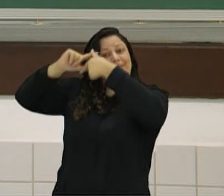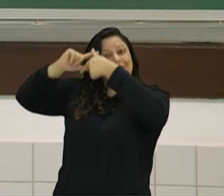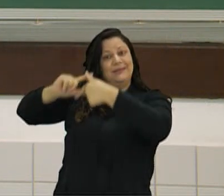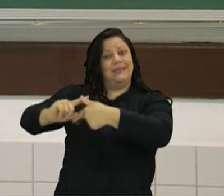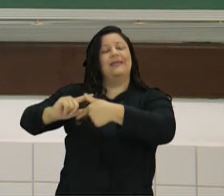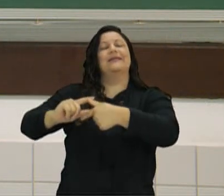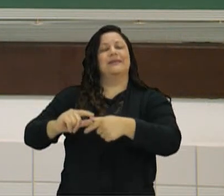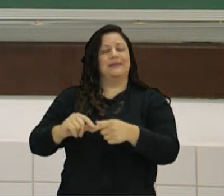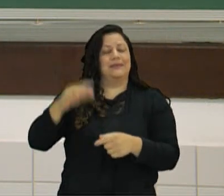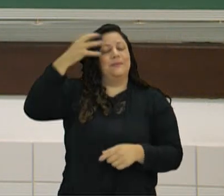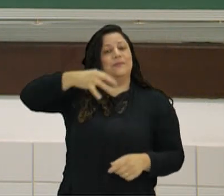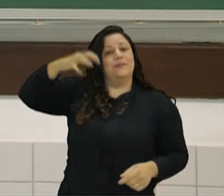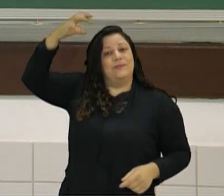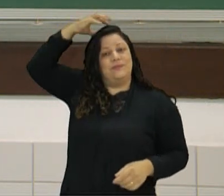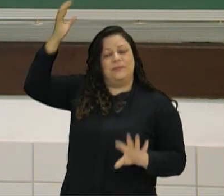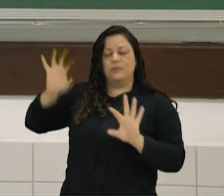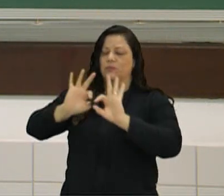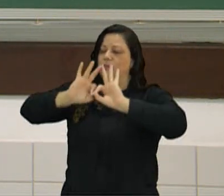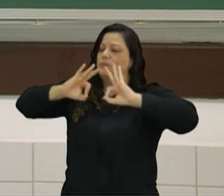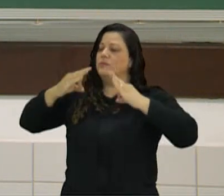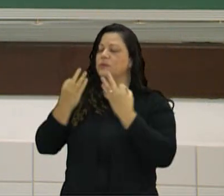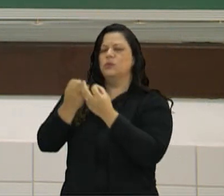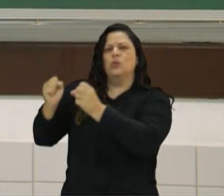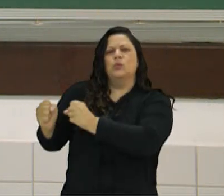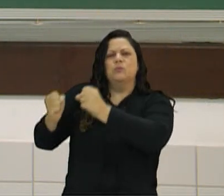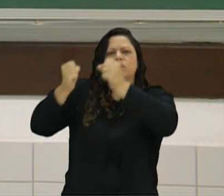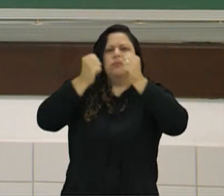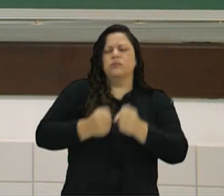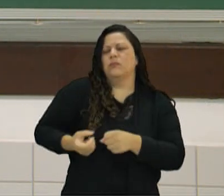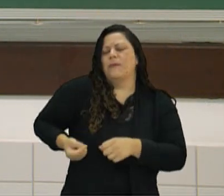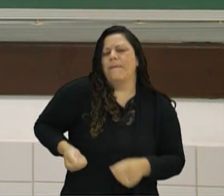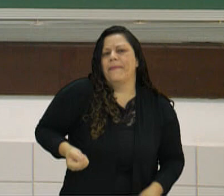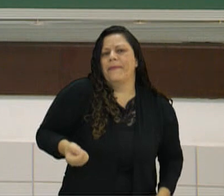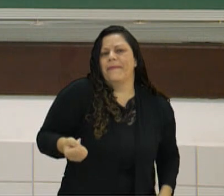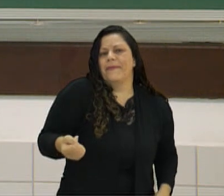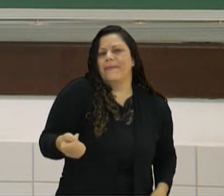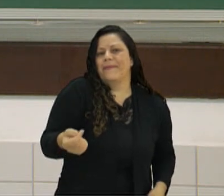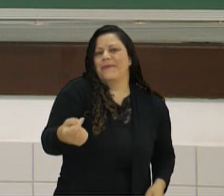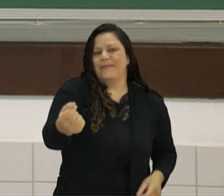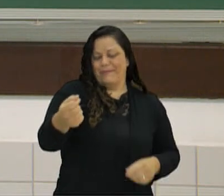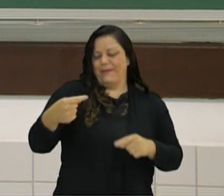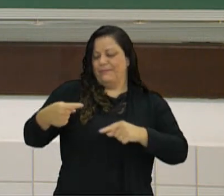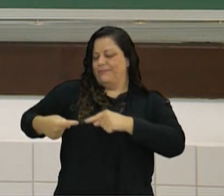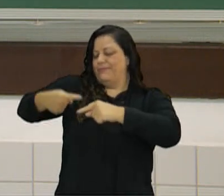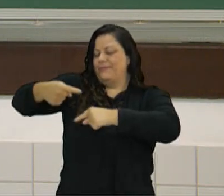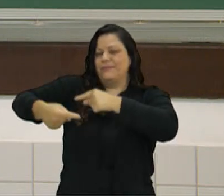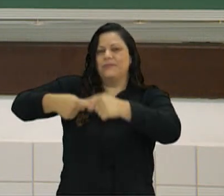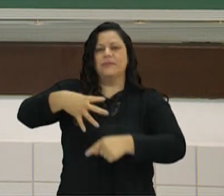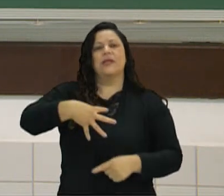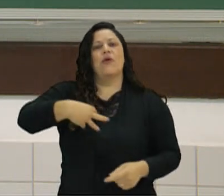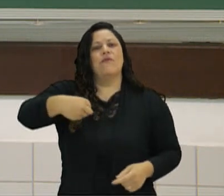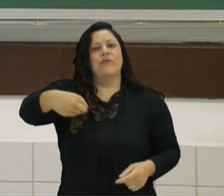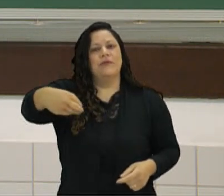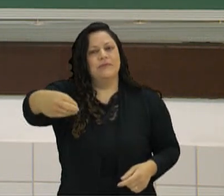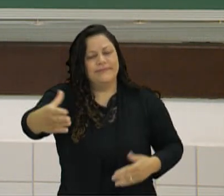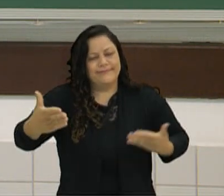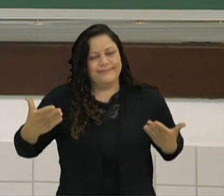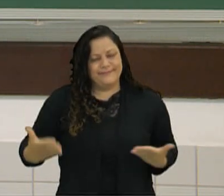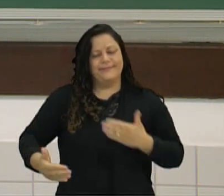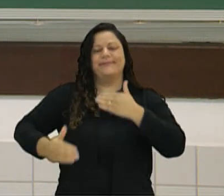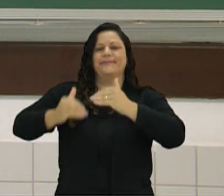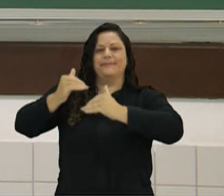reis, essas famílias ocupam o poder durante longo tempo a partir de um argumento, de uma